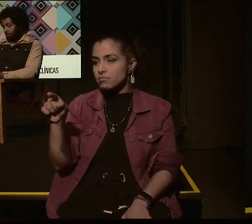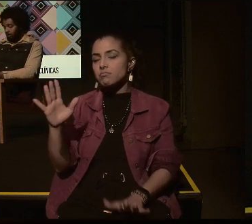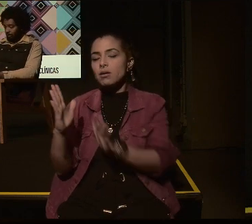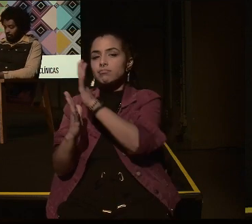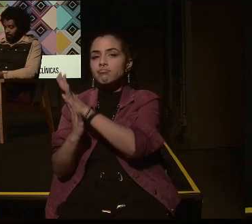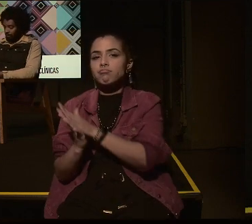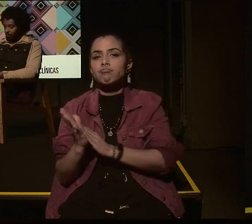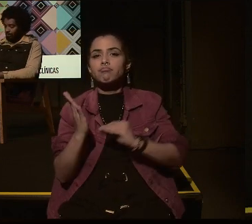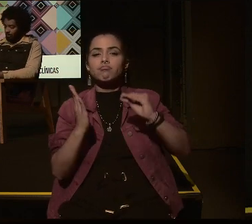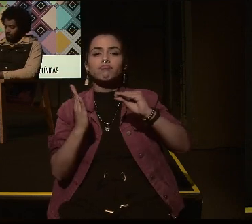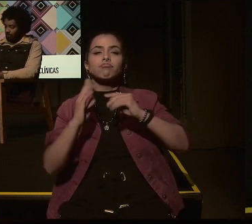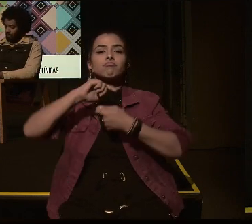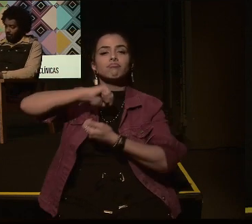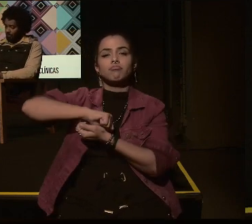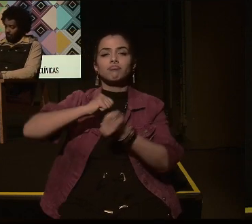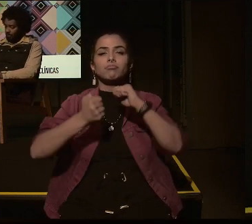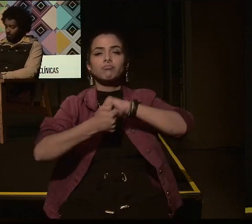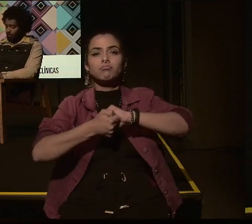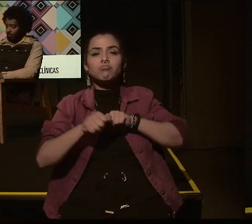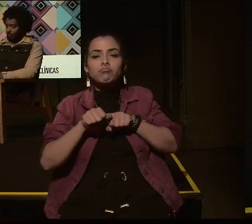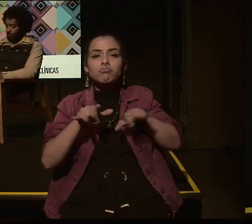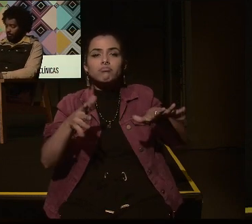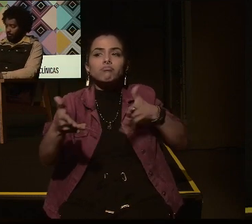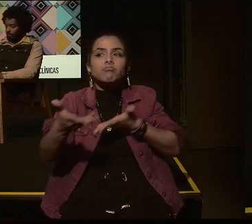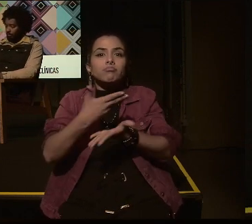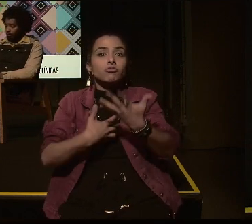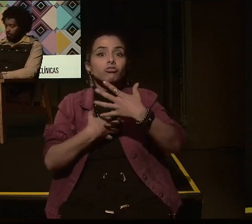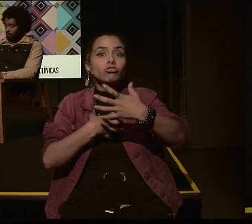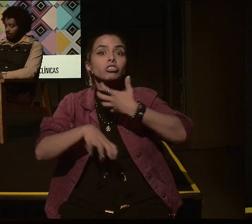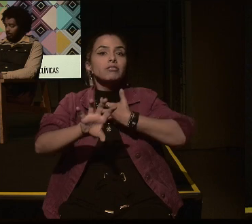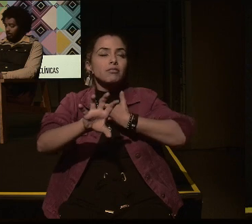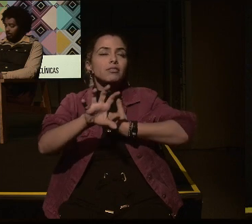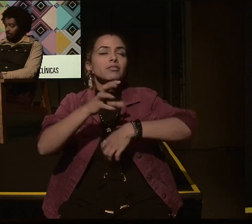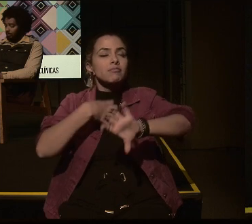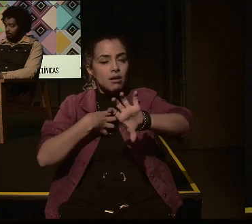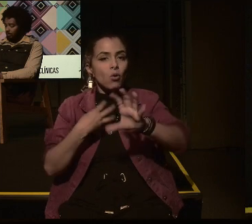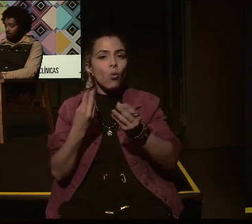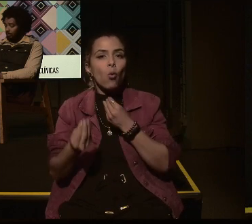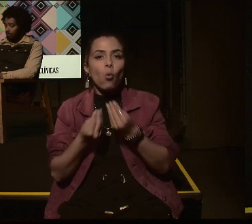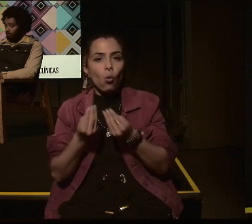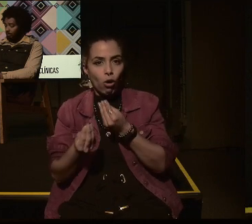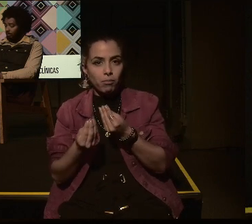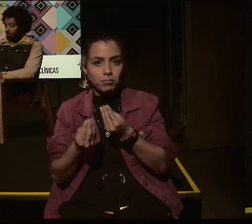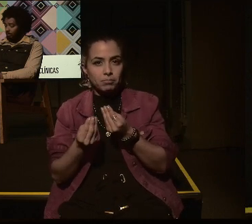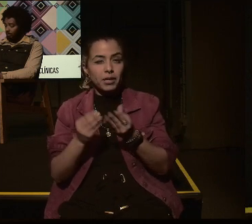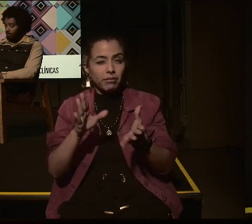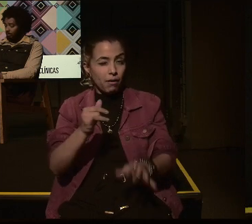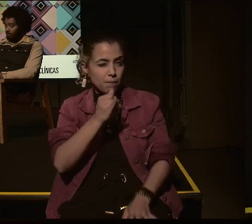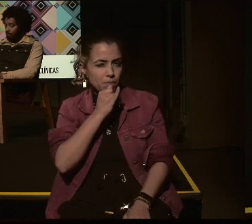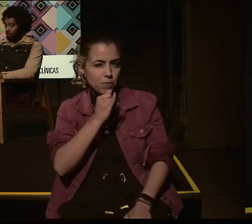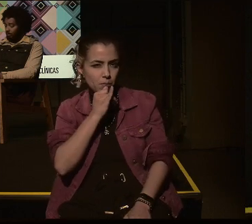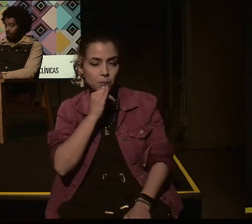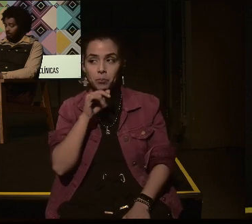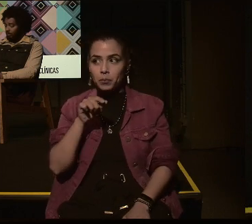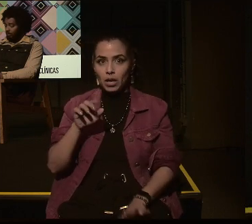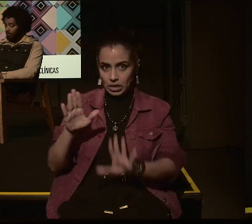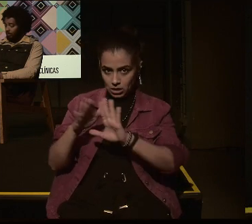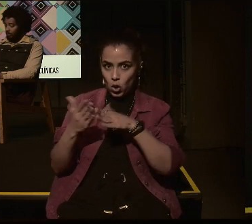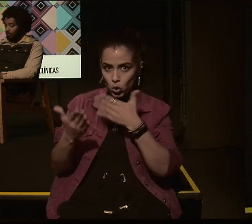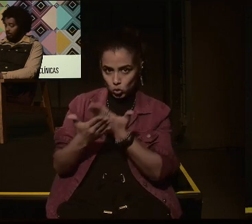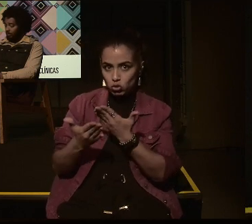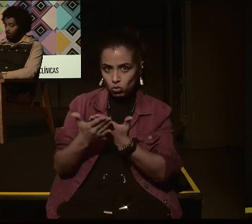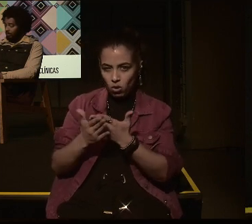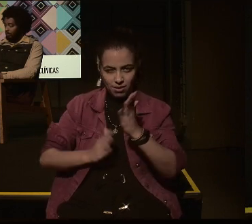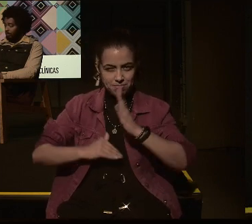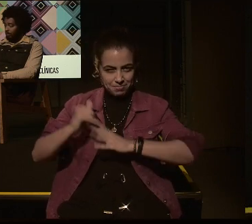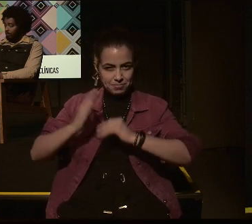sentir. E a pergunta é se essas escolas, se essas abordagens estão